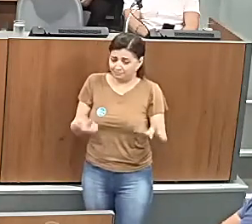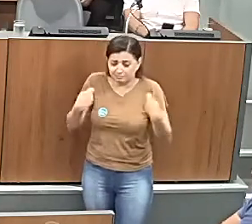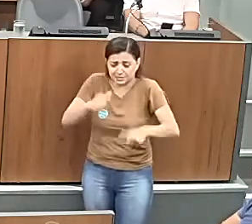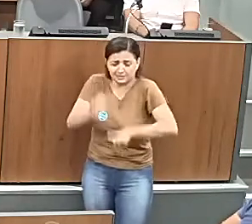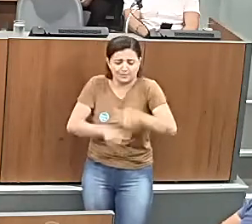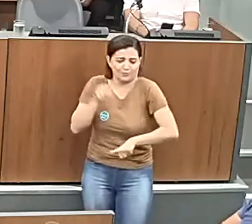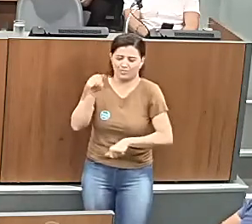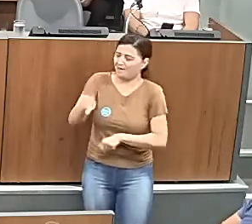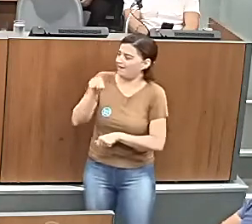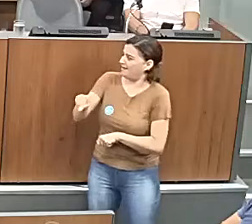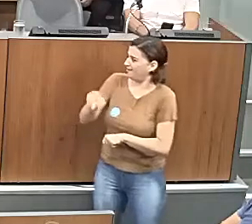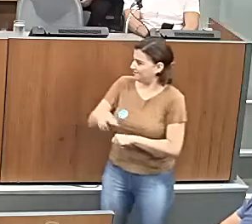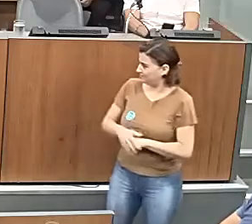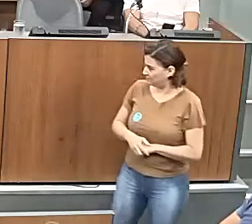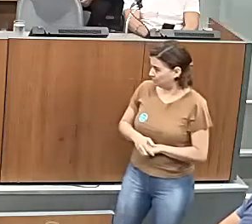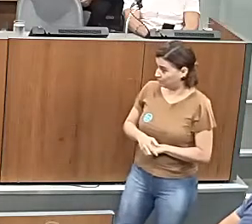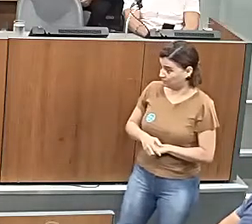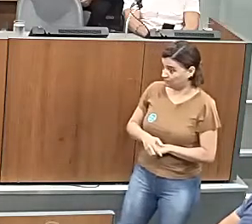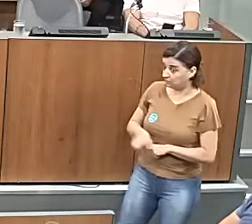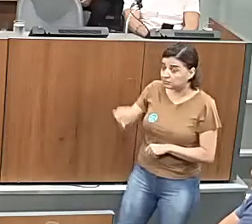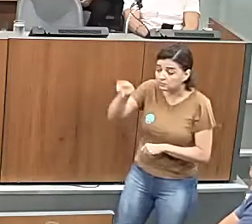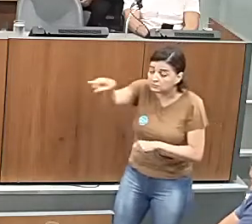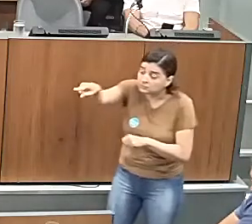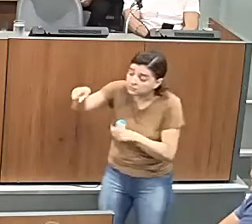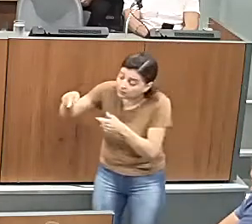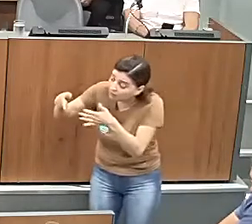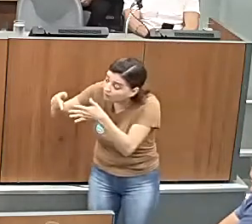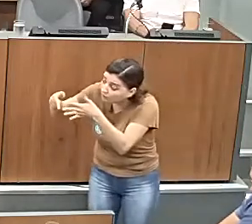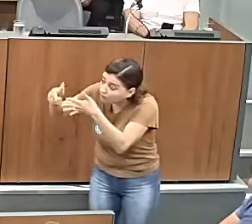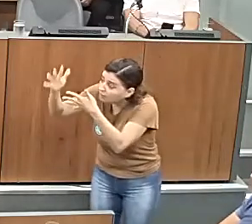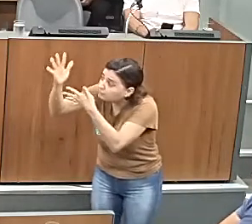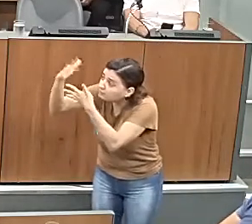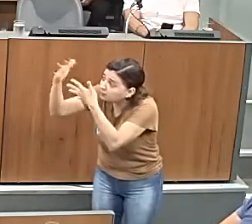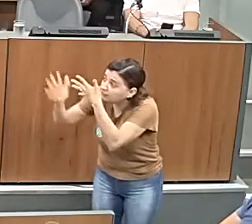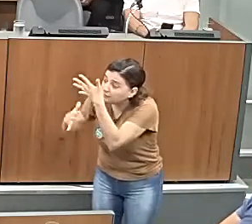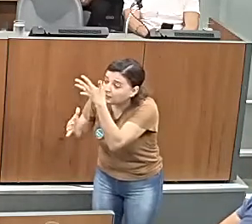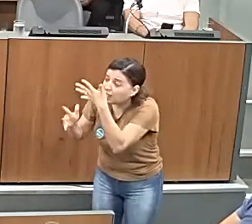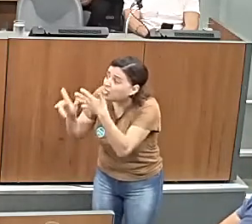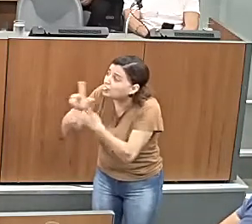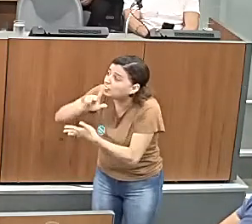Reconhece a língua de sinais, mas não reconhece essa diferença. É isso que nós buscamos.